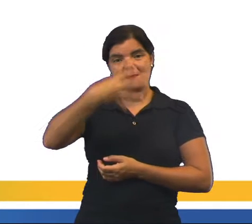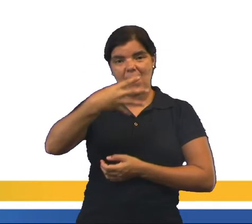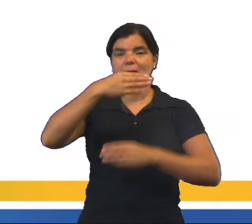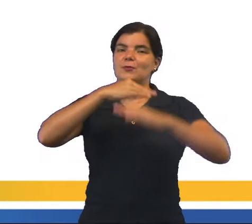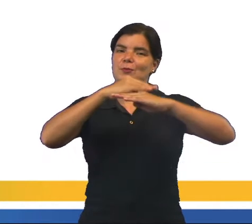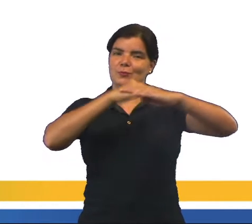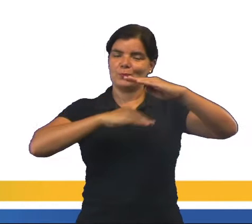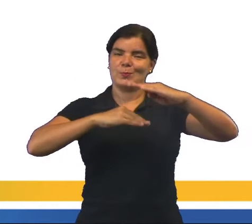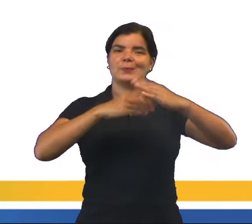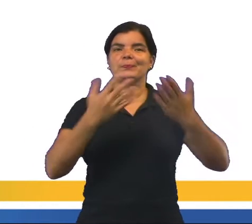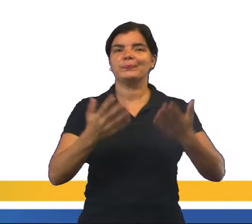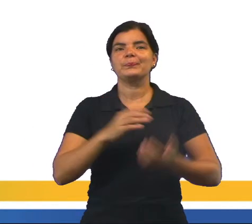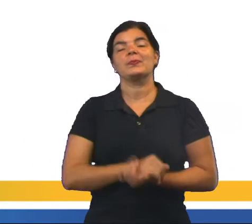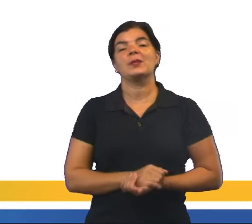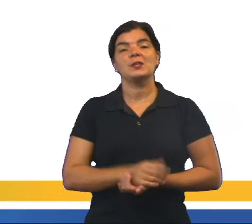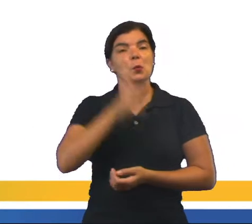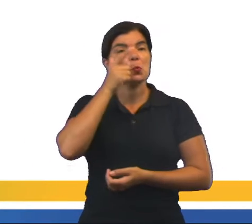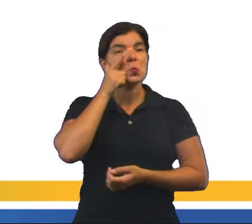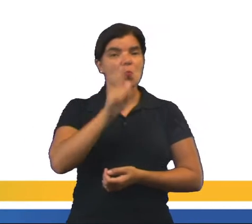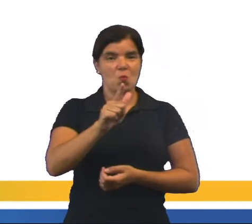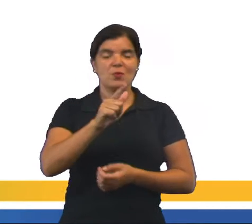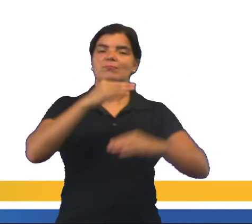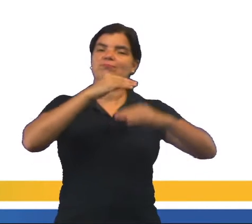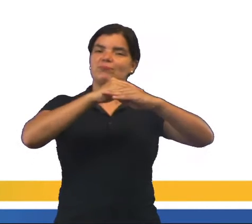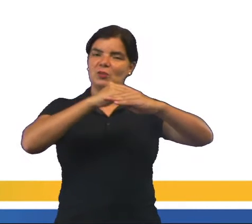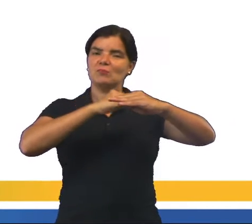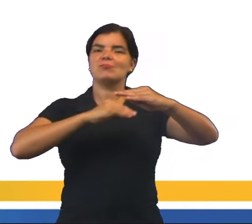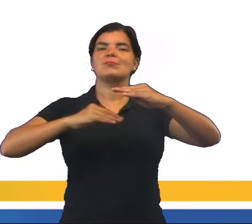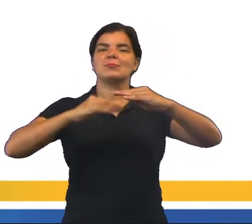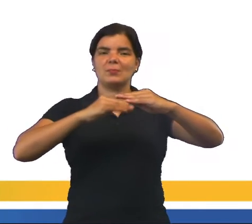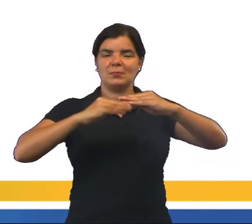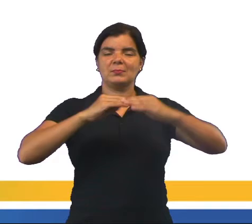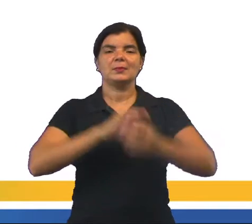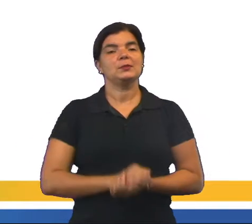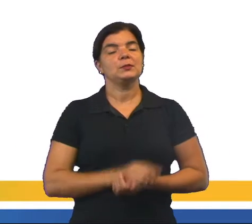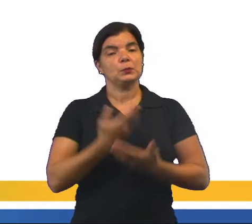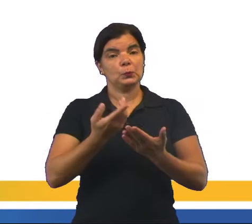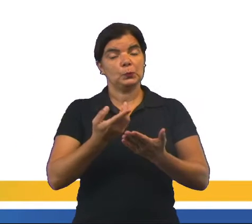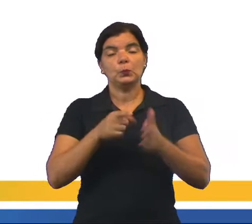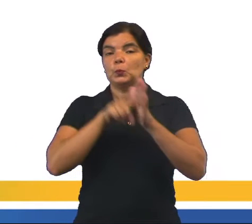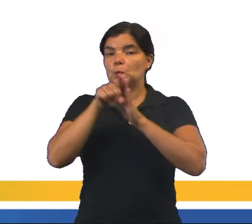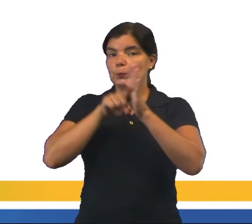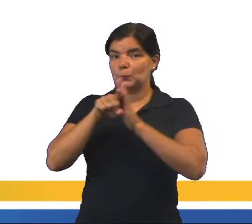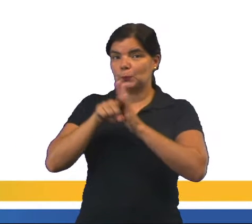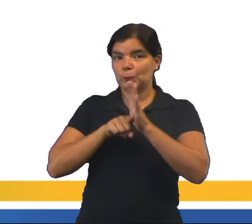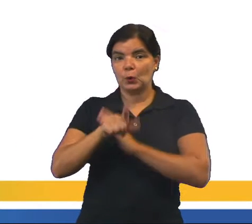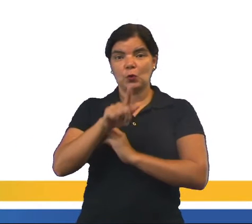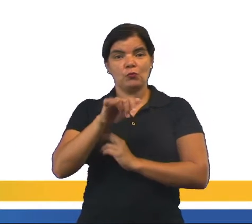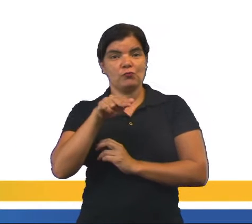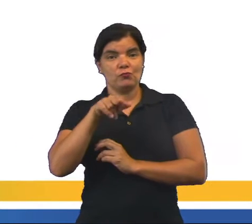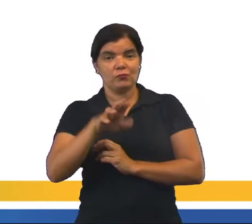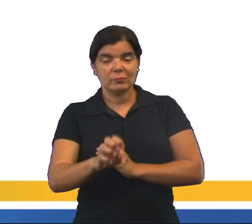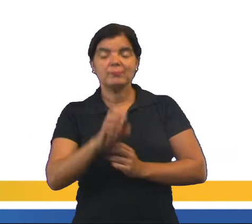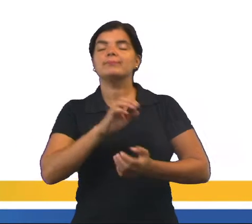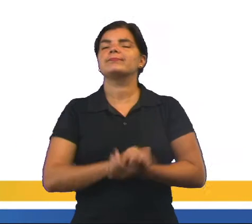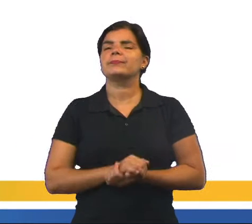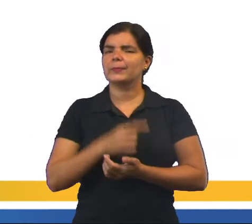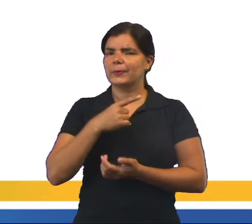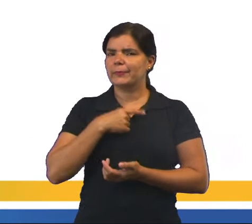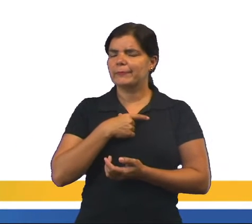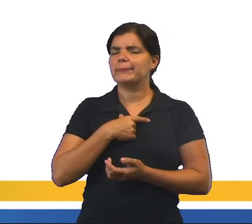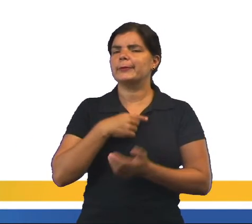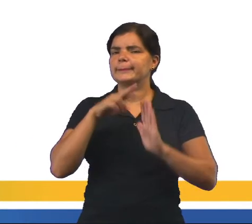Então, esses aí são os campeões de desigualdade, segundo o índice Gini, que estabelece aí